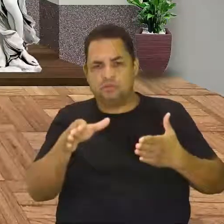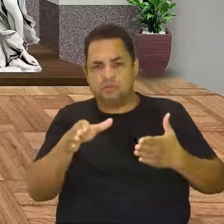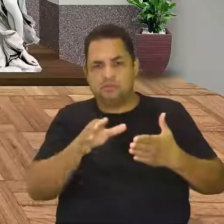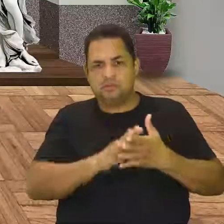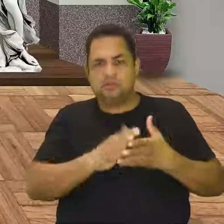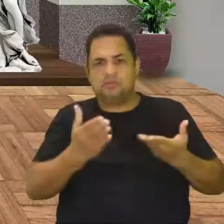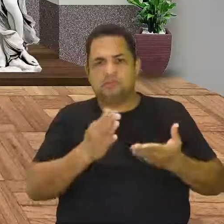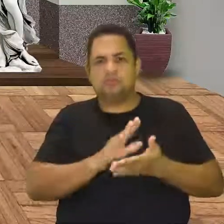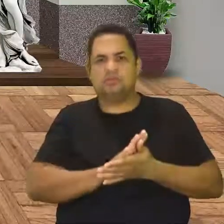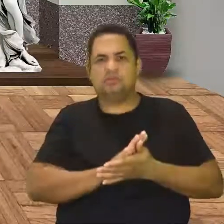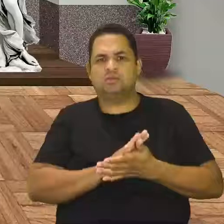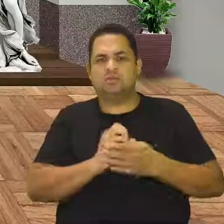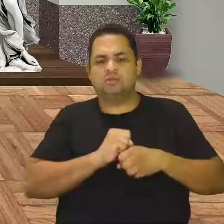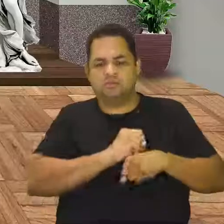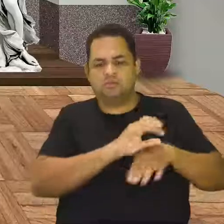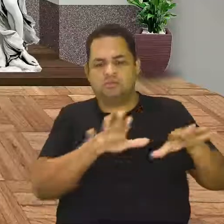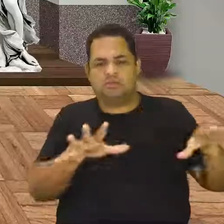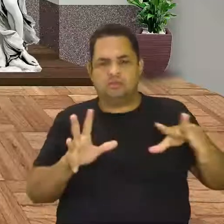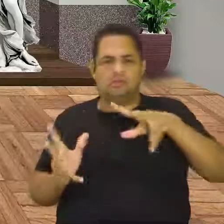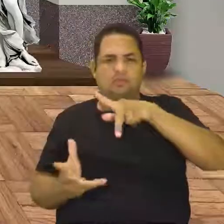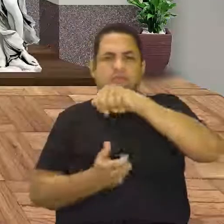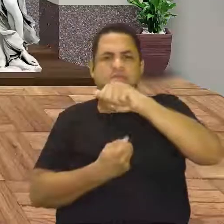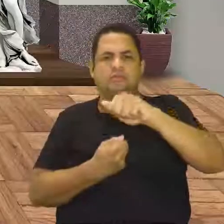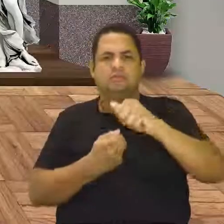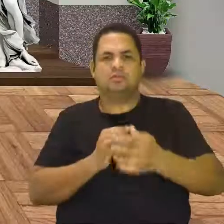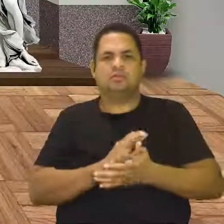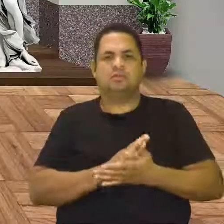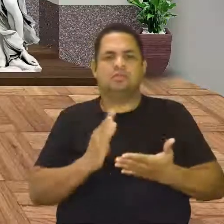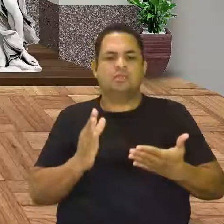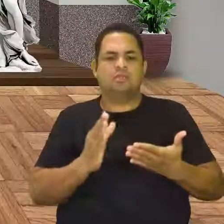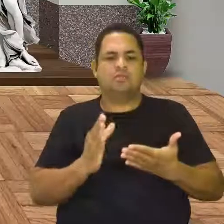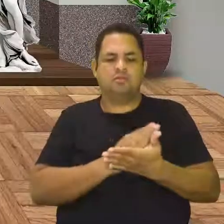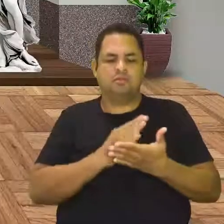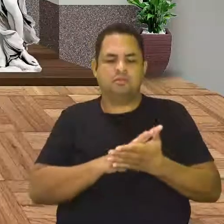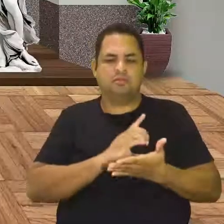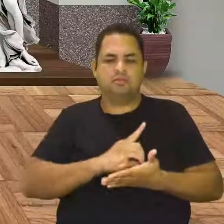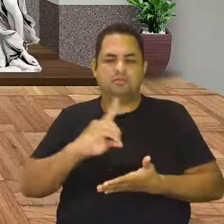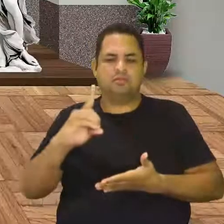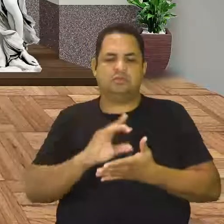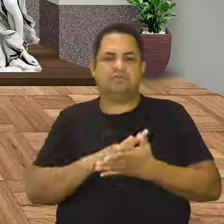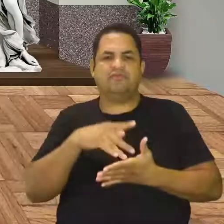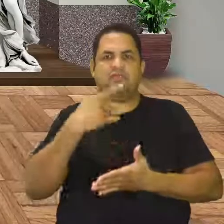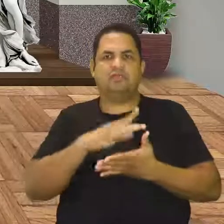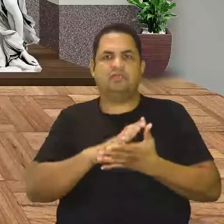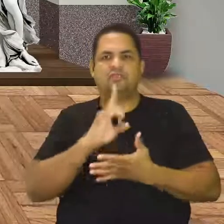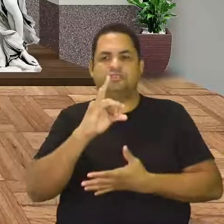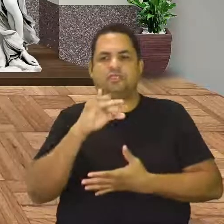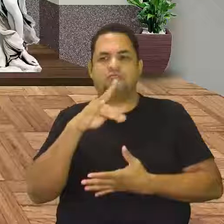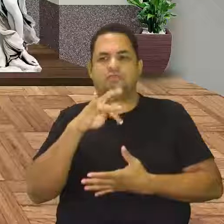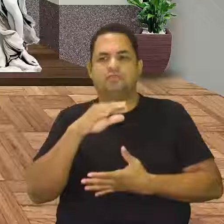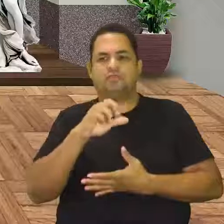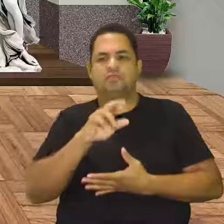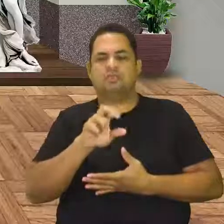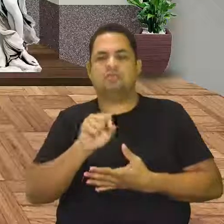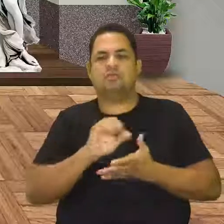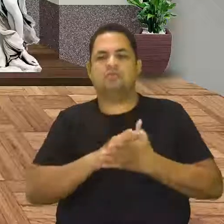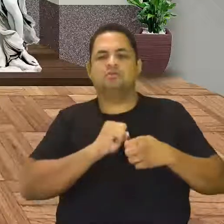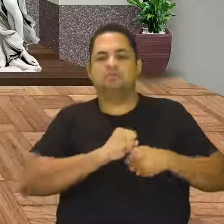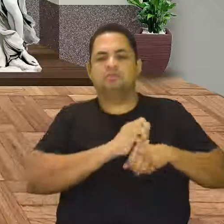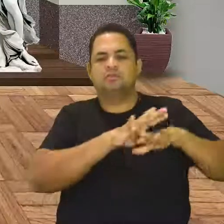chamado diáspora. Ele se espalhou pelo mundo. A Bíblia trabalha isso como diáspora. Ao se espalhar pelo